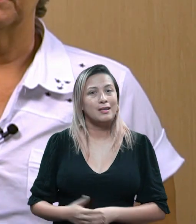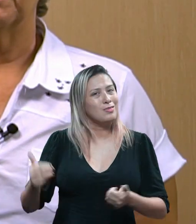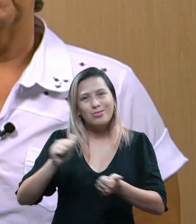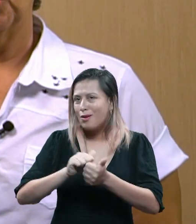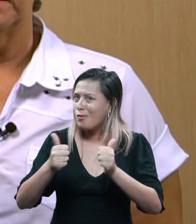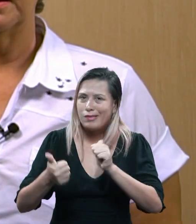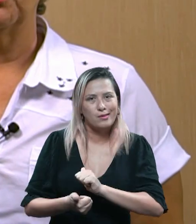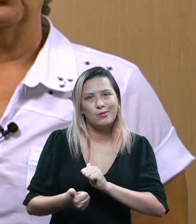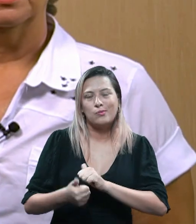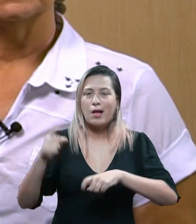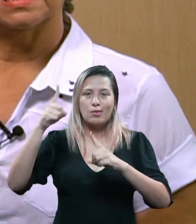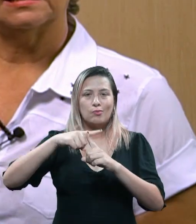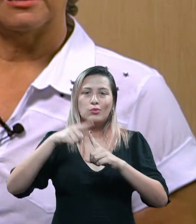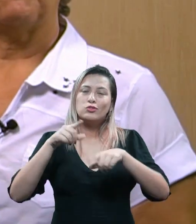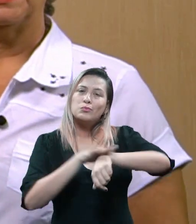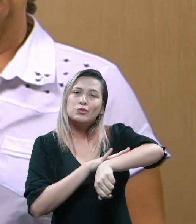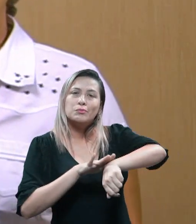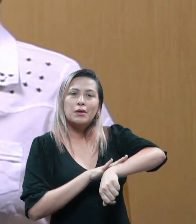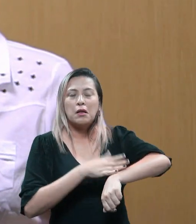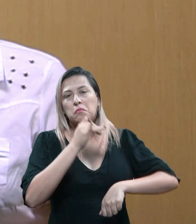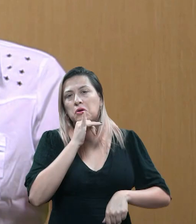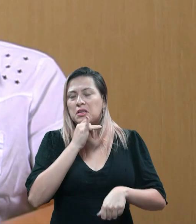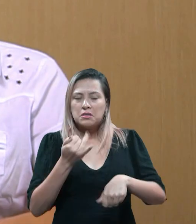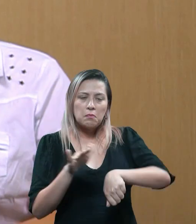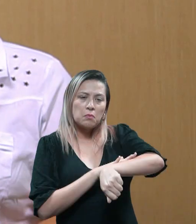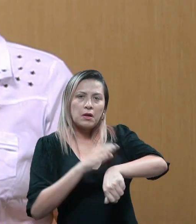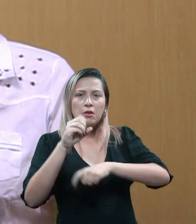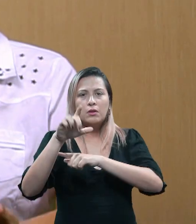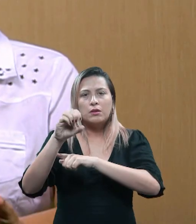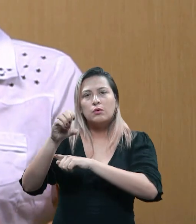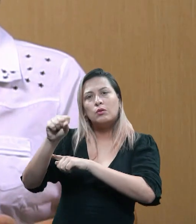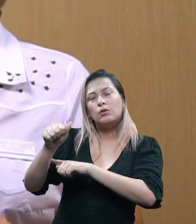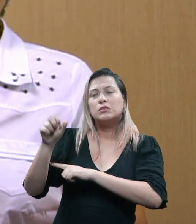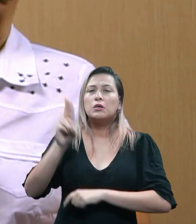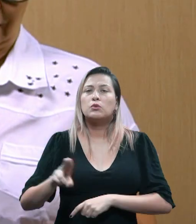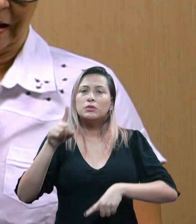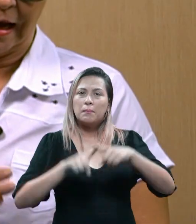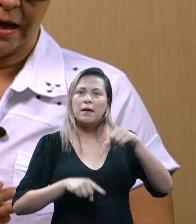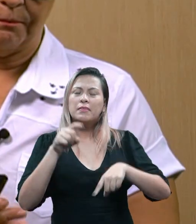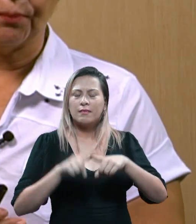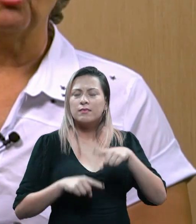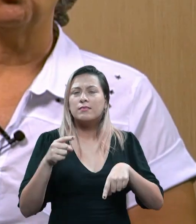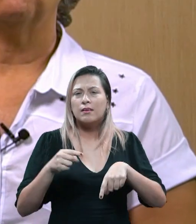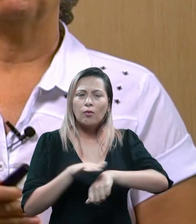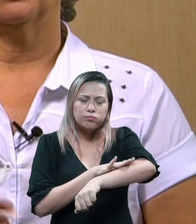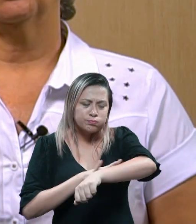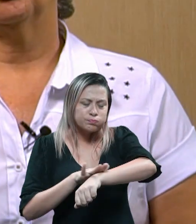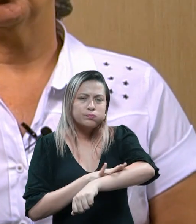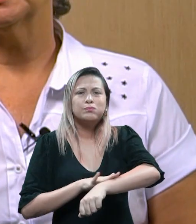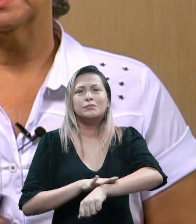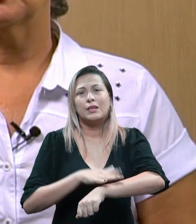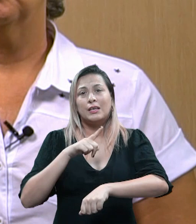pele. Por exemplo, se ela tem a pele oleosa e usa um cosmético que promove